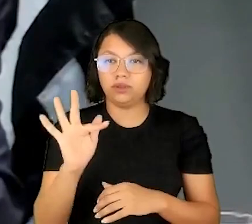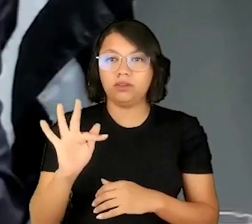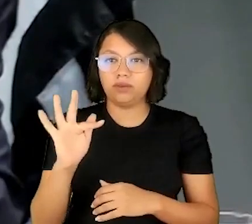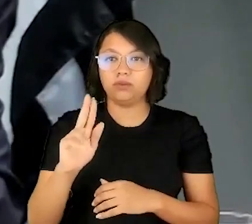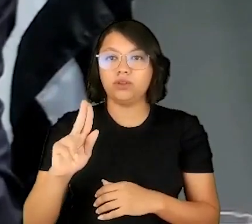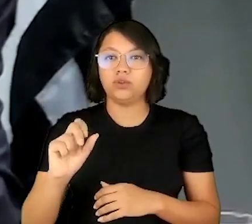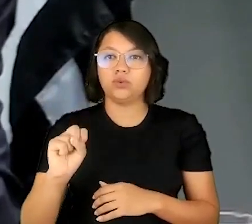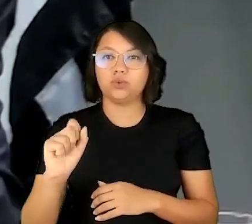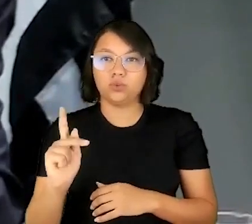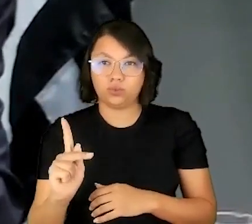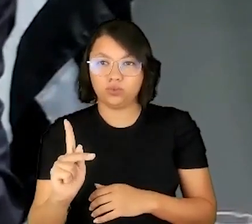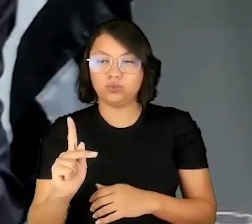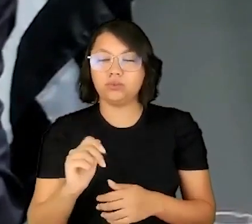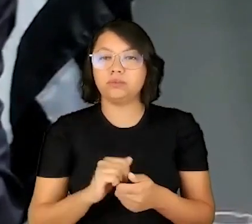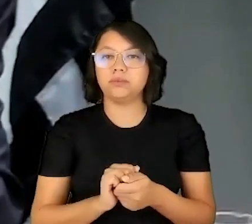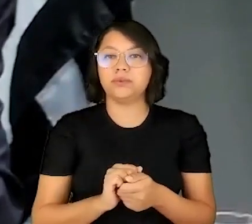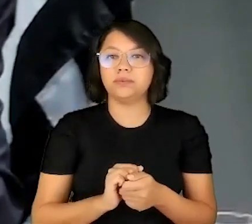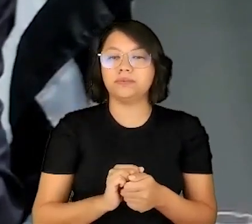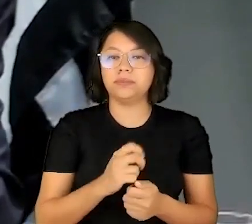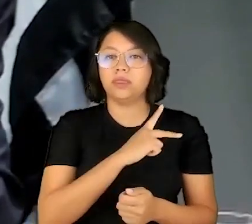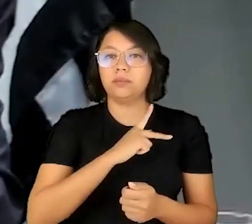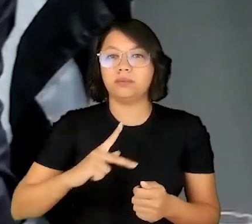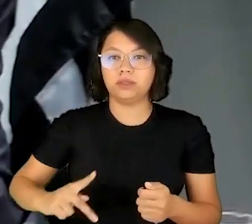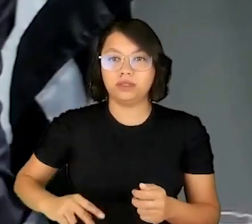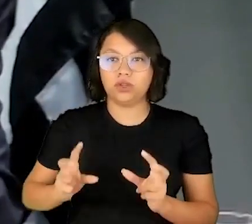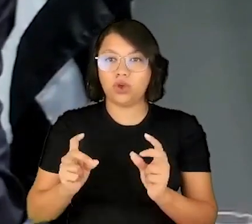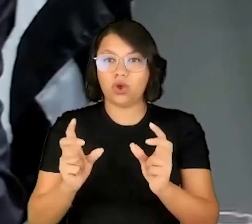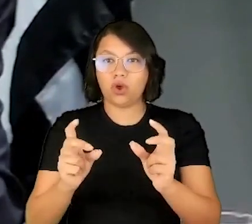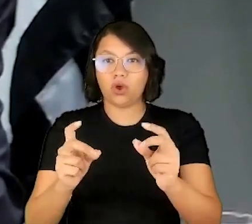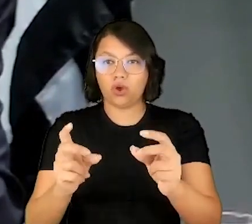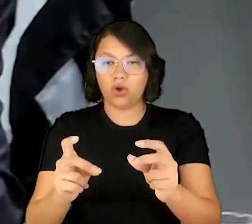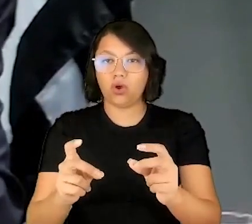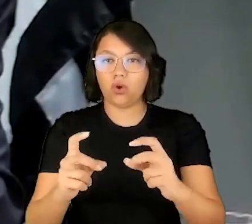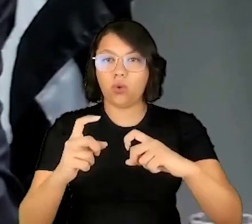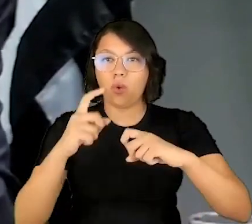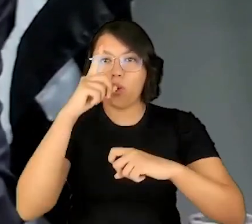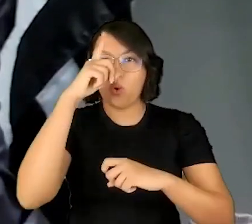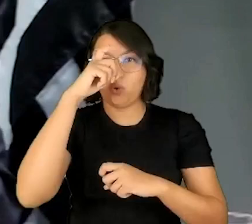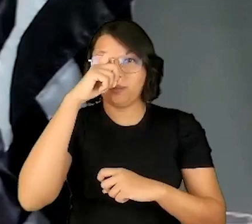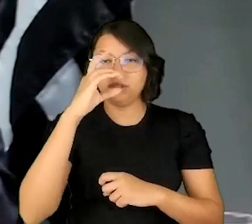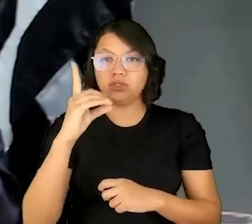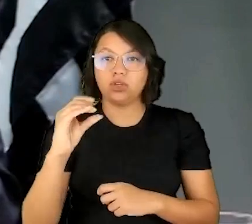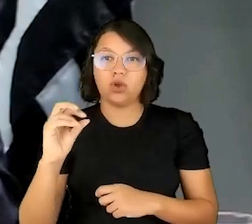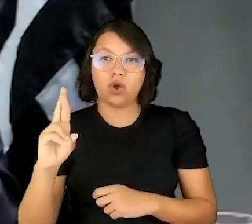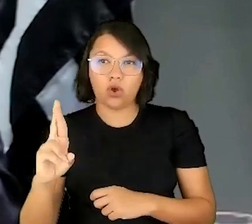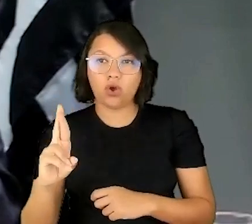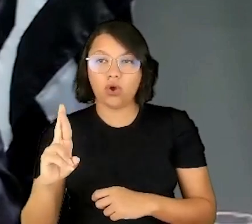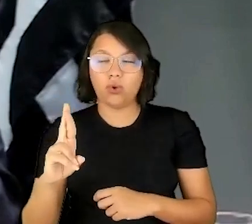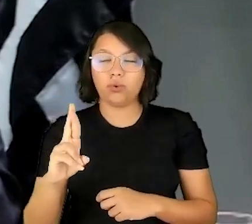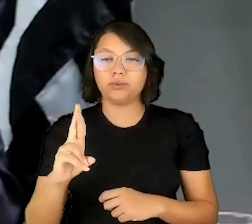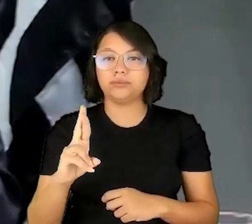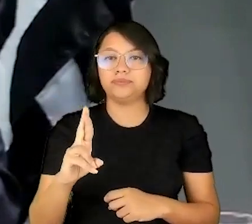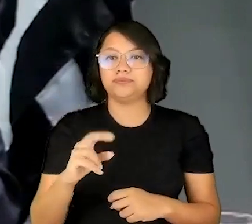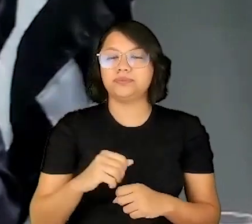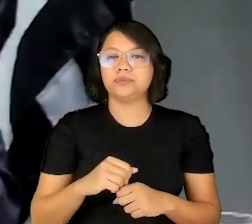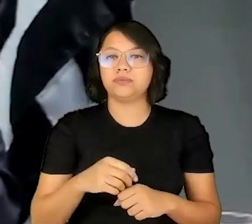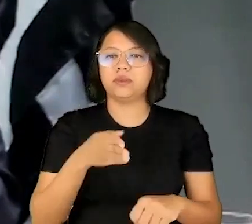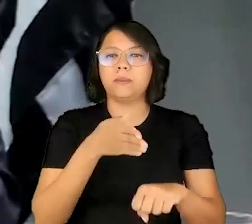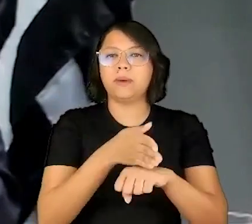USP, é presidente da Oncologia da Rede DOR, é membro titular do Conselho